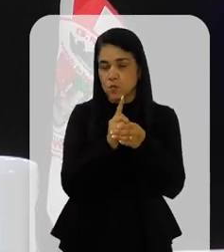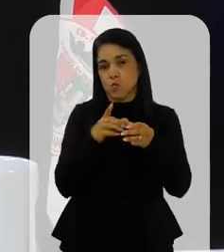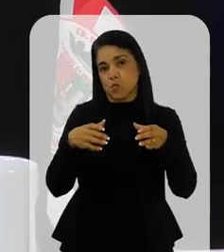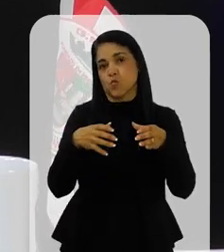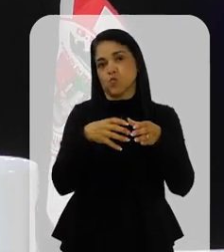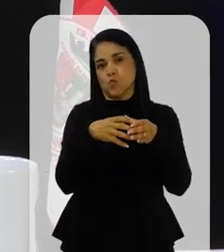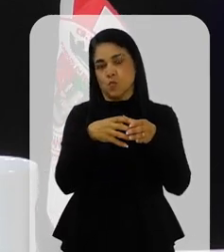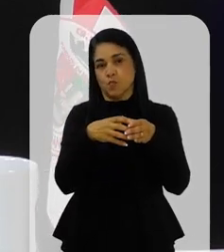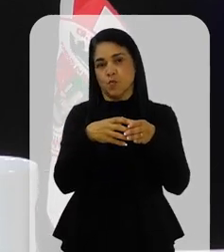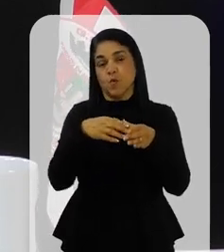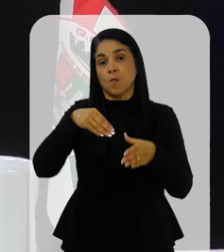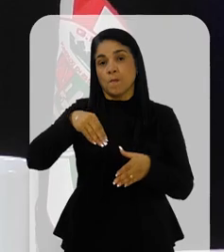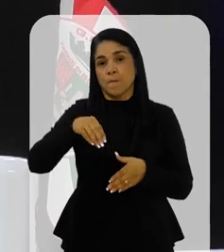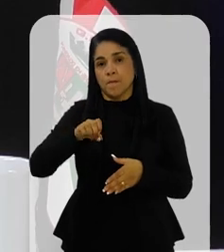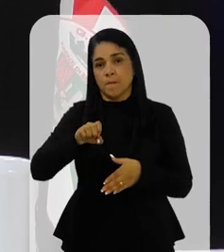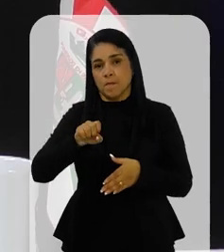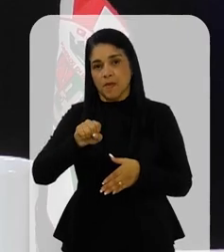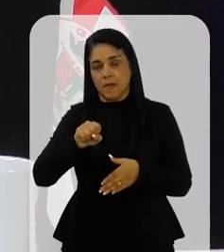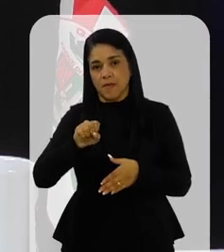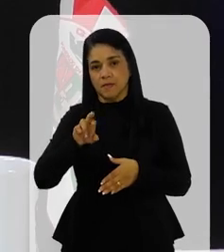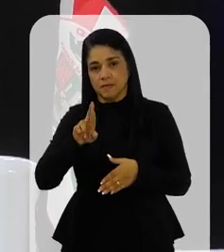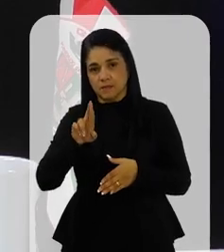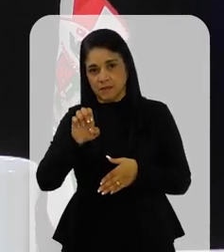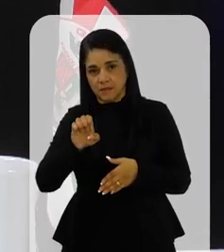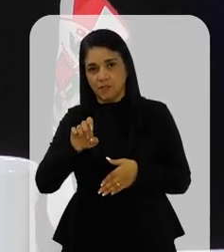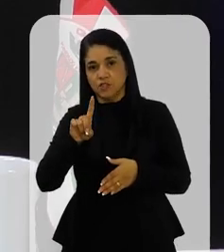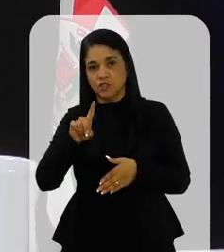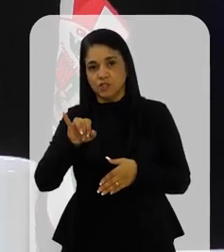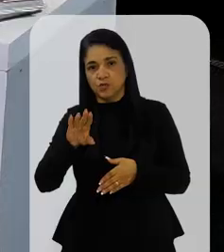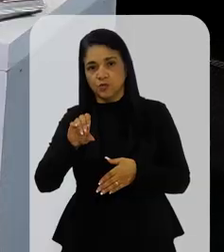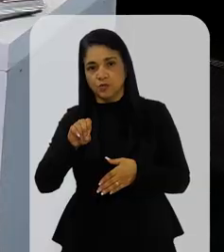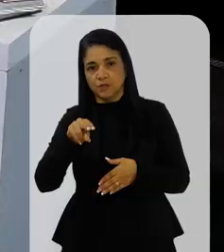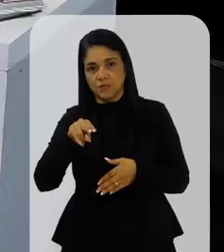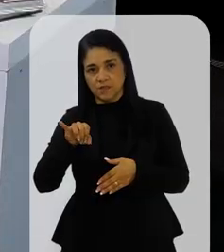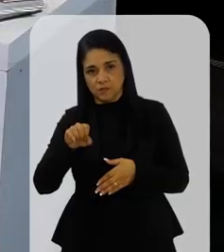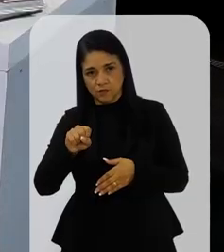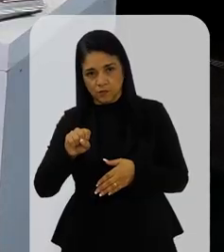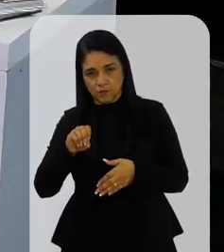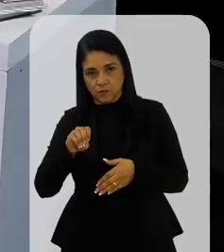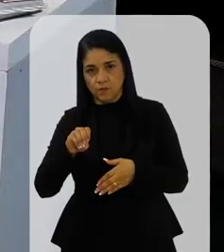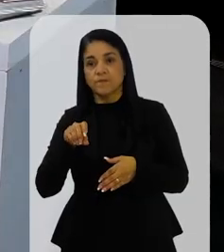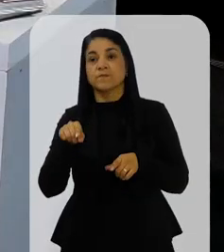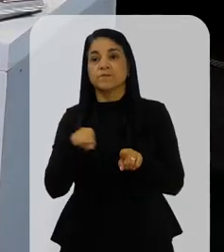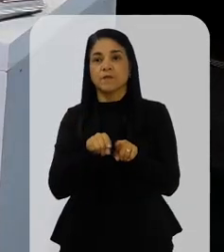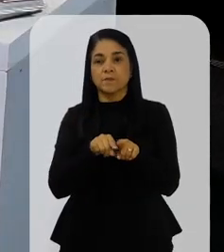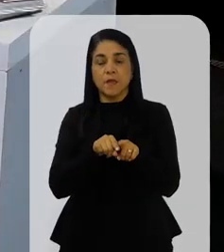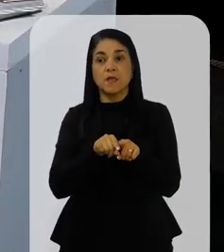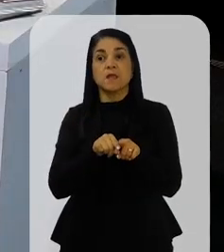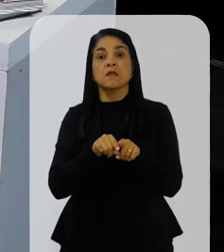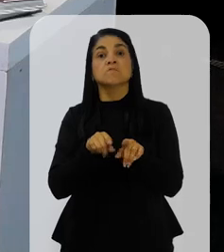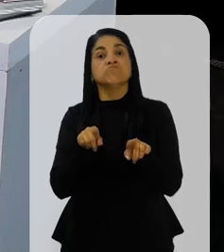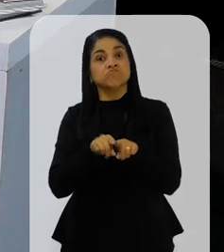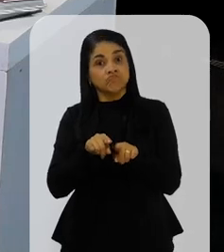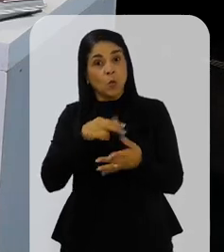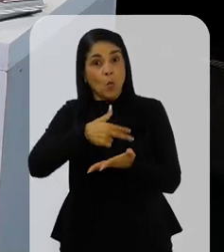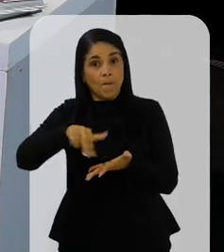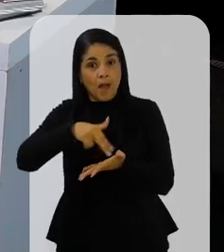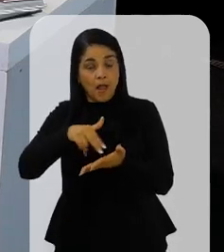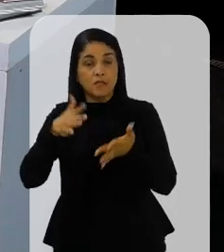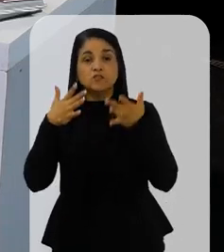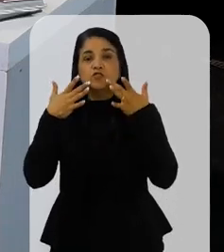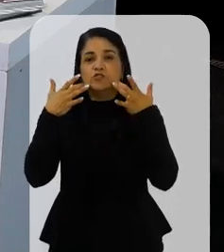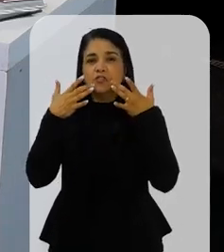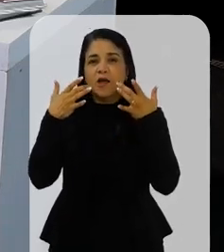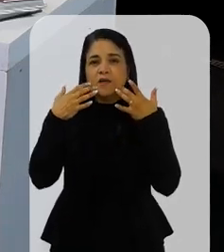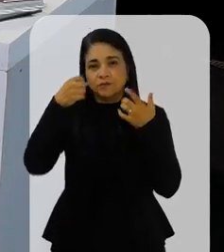fizeram parte desse primeiro momento, que é o Mestre Dionísio. Sim, a Mercedes levou o balé para o mundo. E para o Teatro